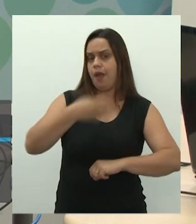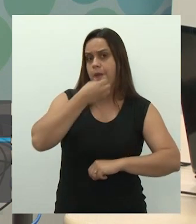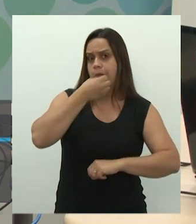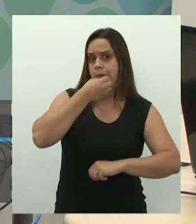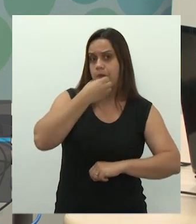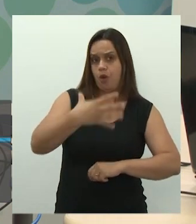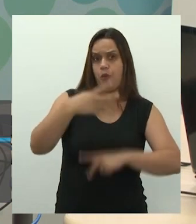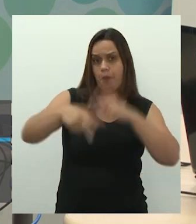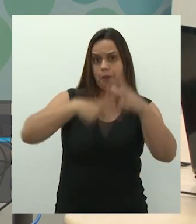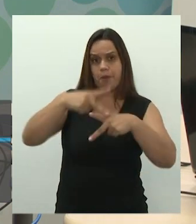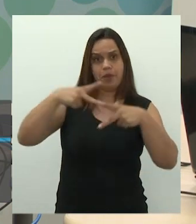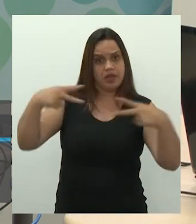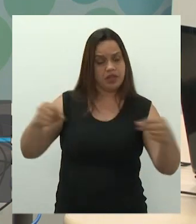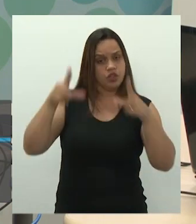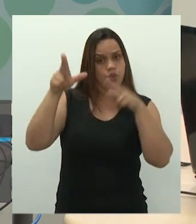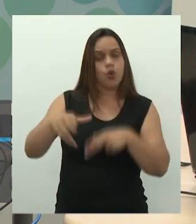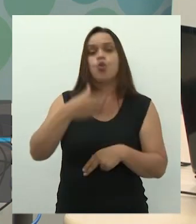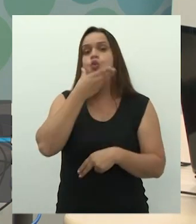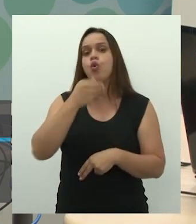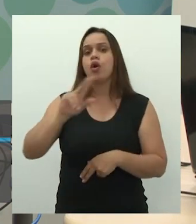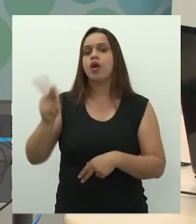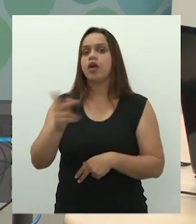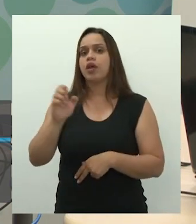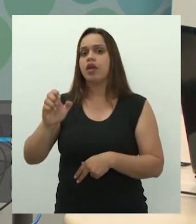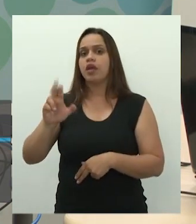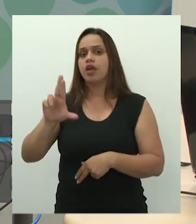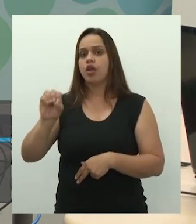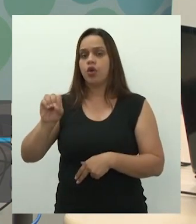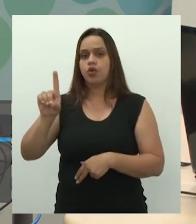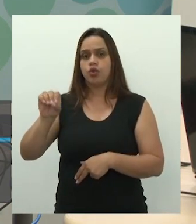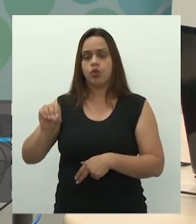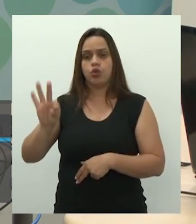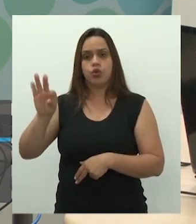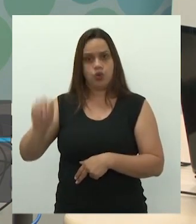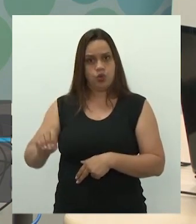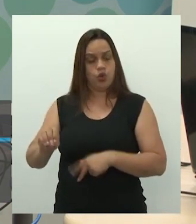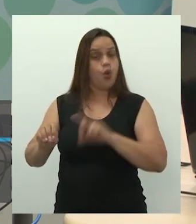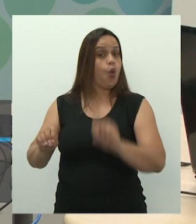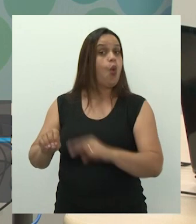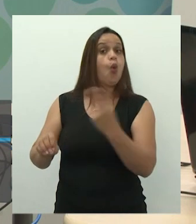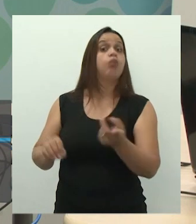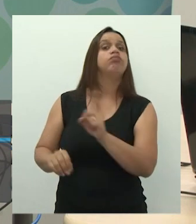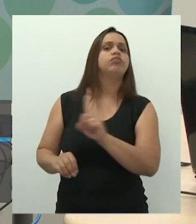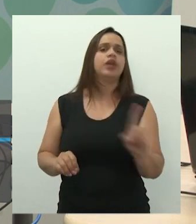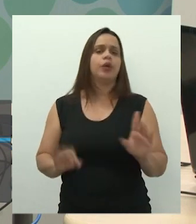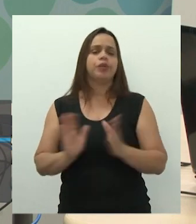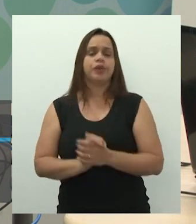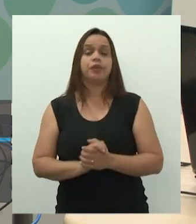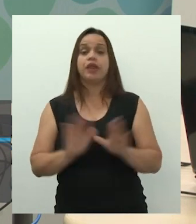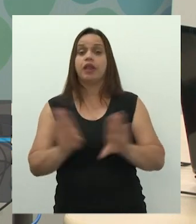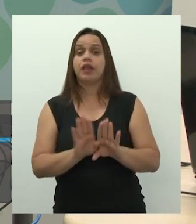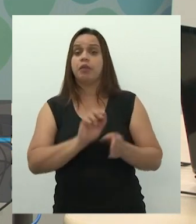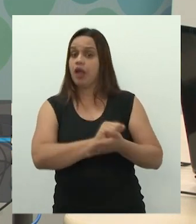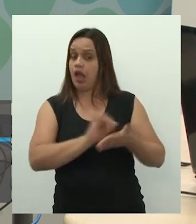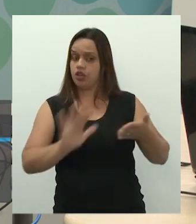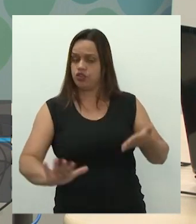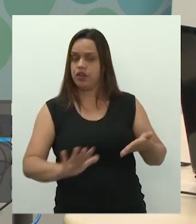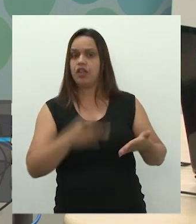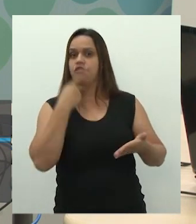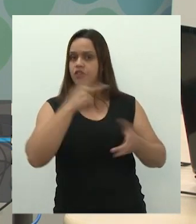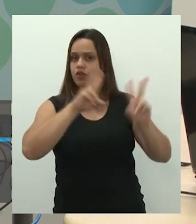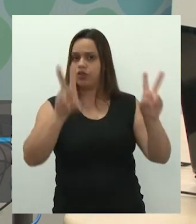Heródoto, ou não é bem assim? E falando aí em atividade com os colegas, a gente vai deixar aqui para vocês